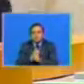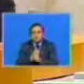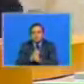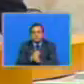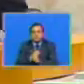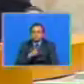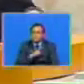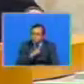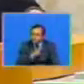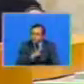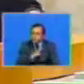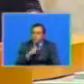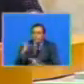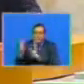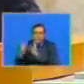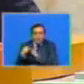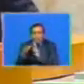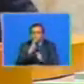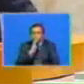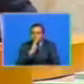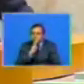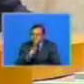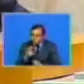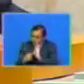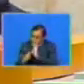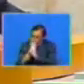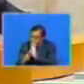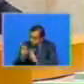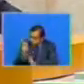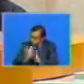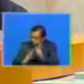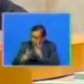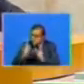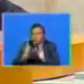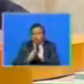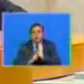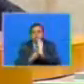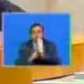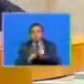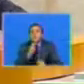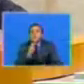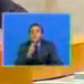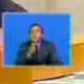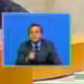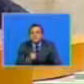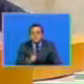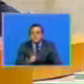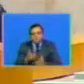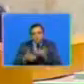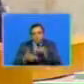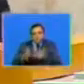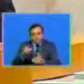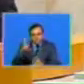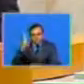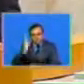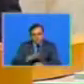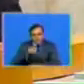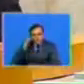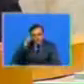Temos uma responsabilidade com o nosso povo, que é apresentar soluções mais inteligentes para o sistema de drenagem da